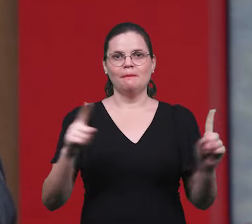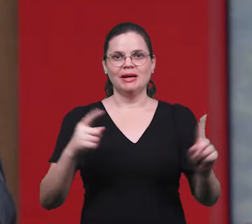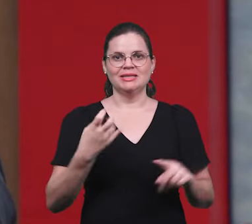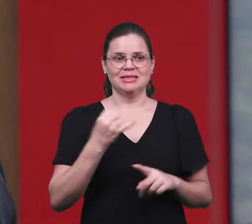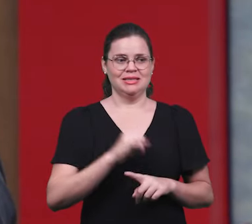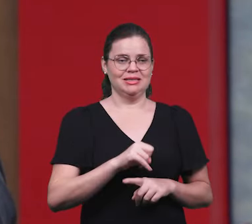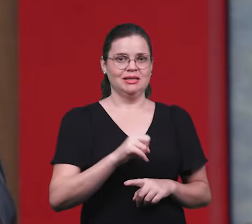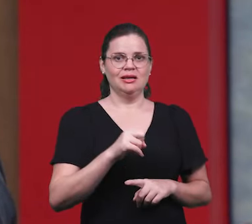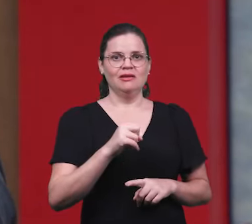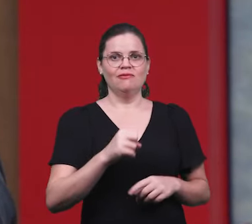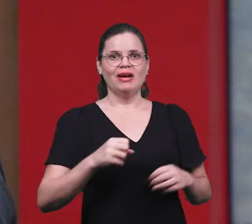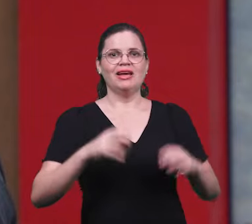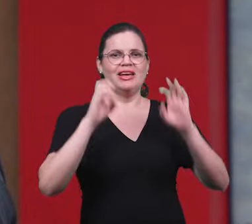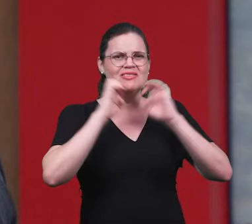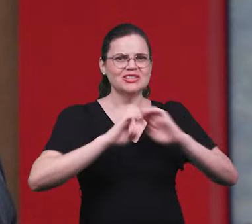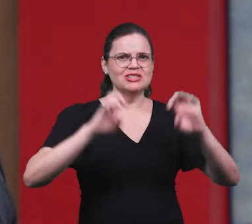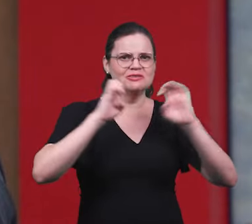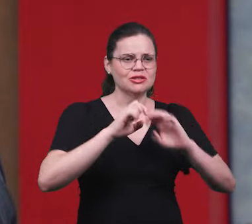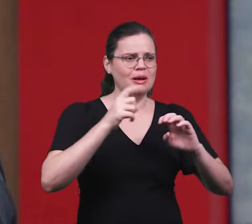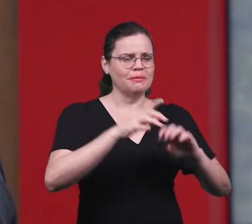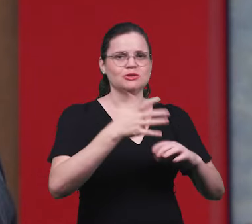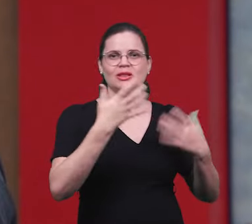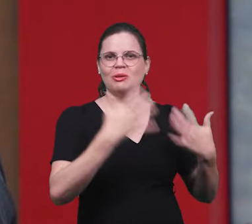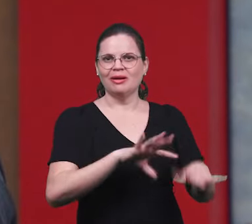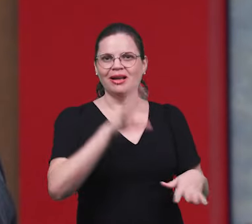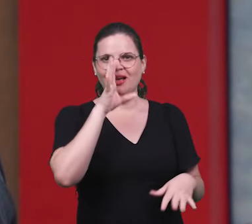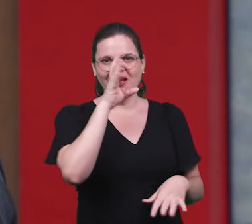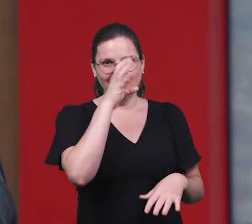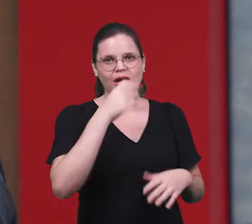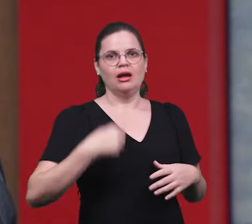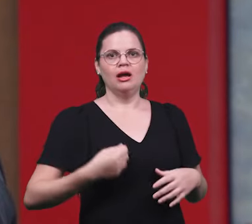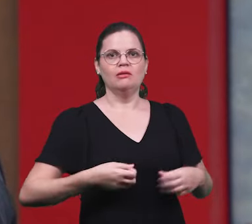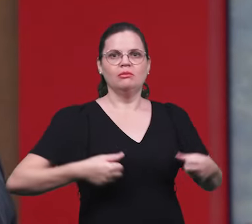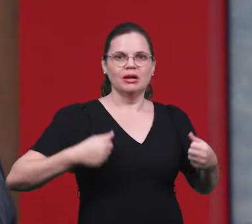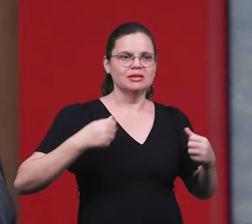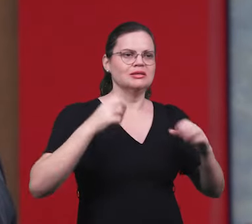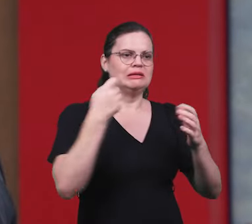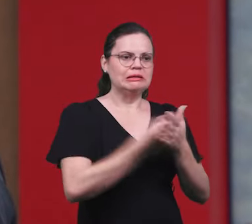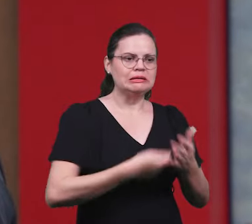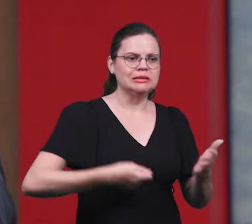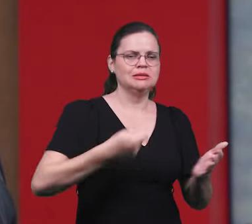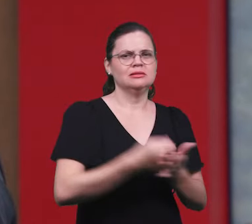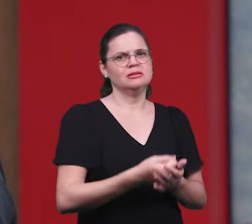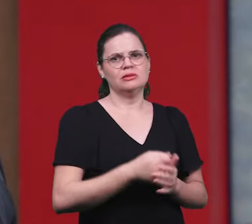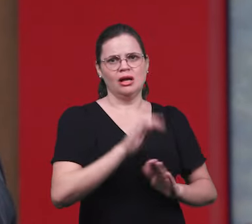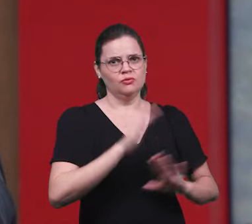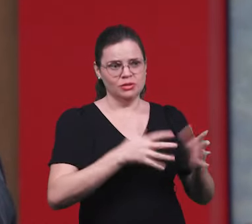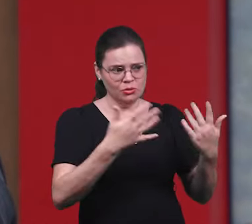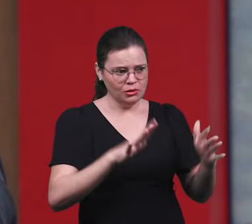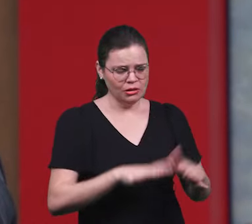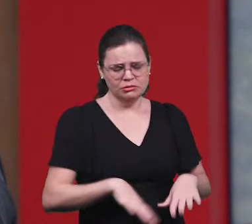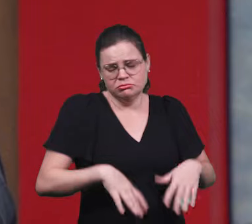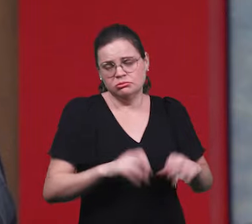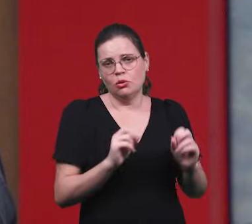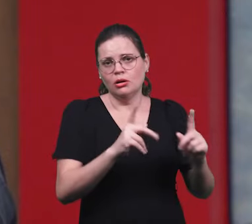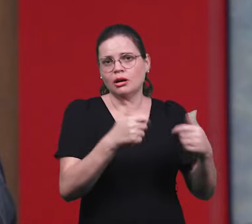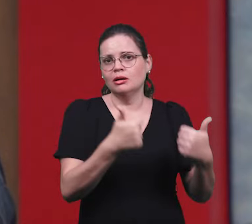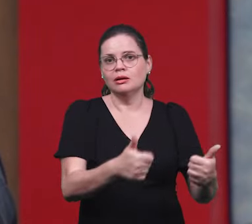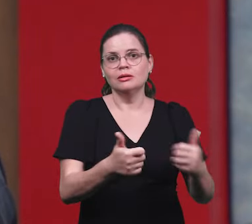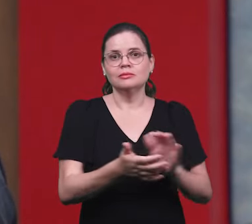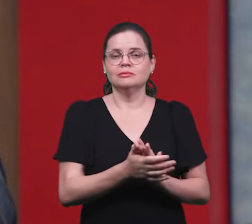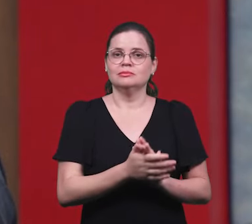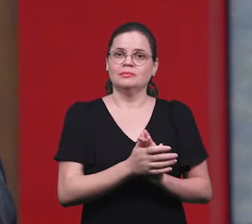não quer, não cabe a gente ficar insistindo e falando com quem não quer.